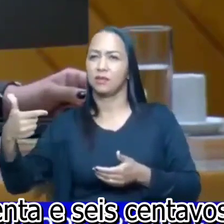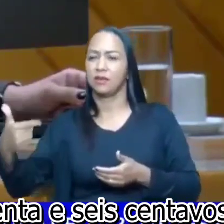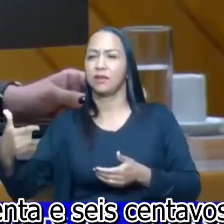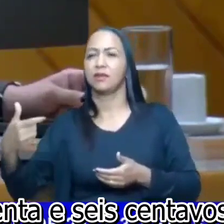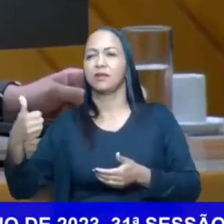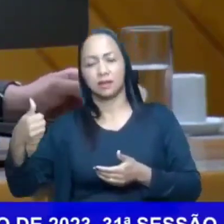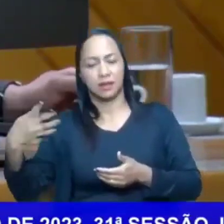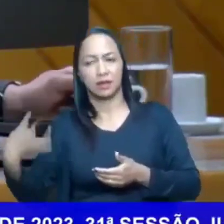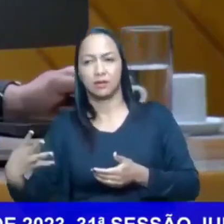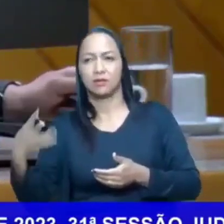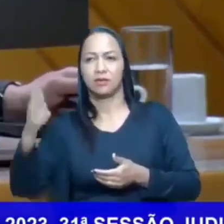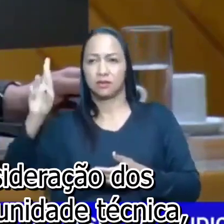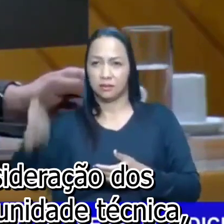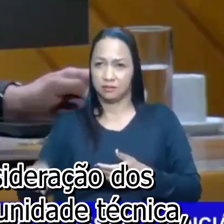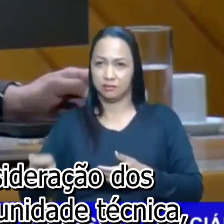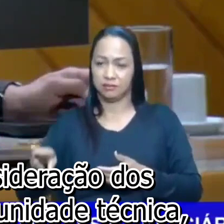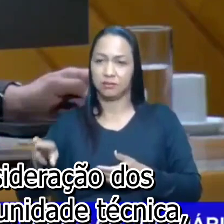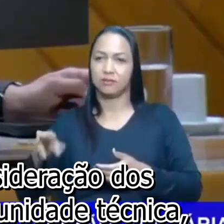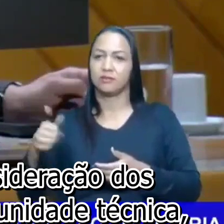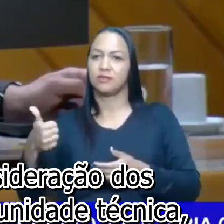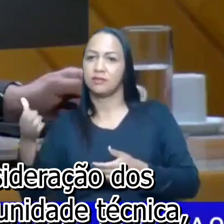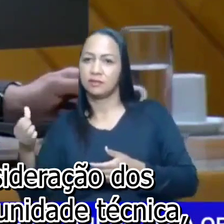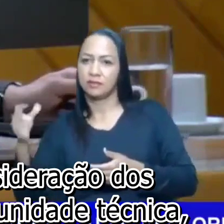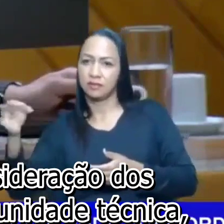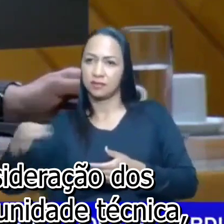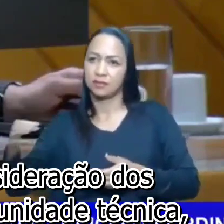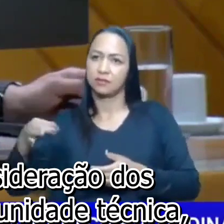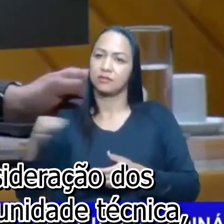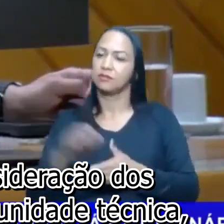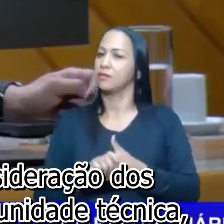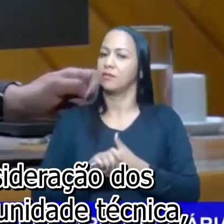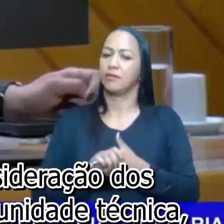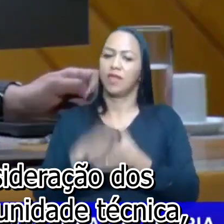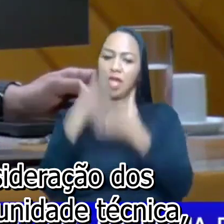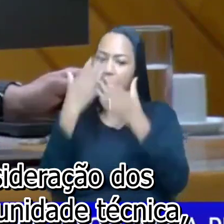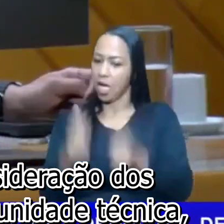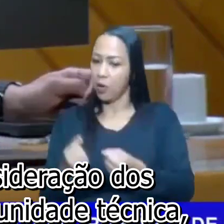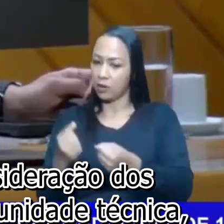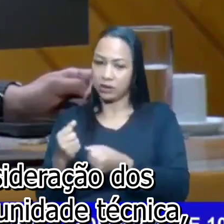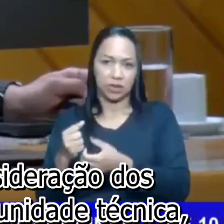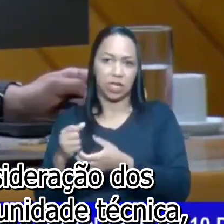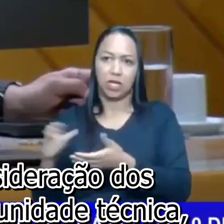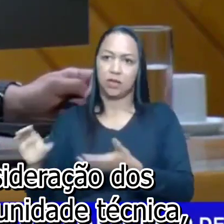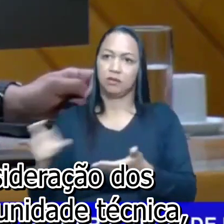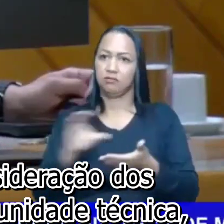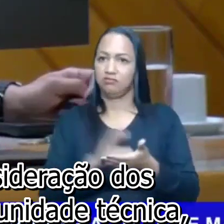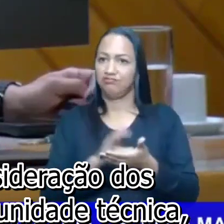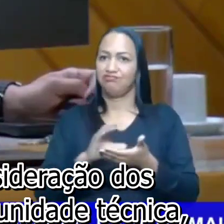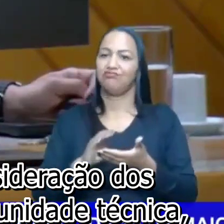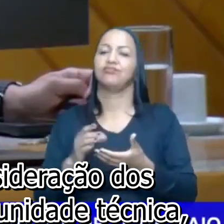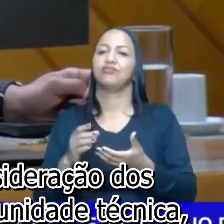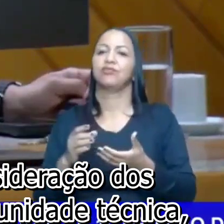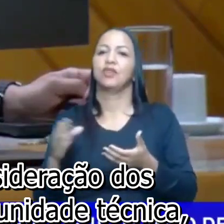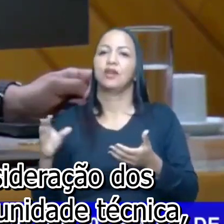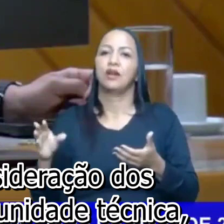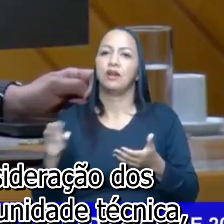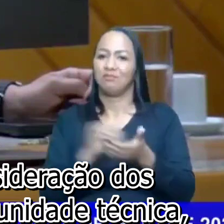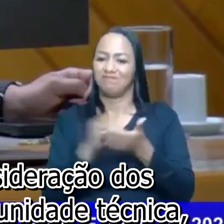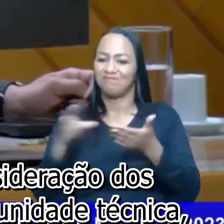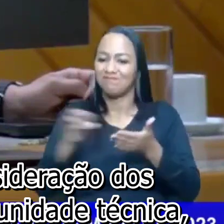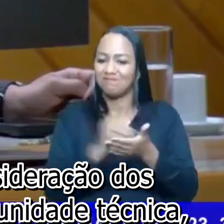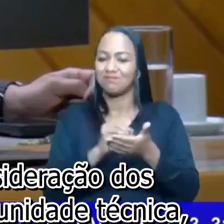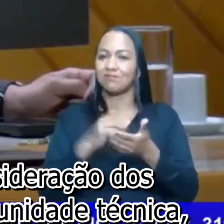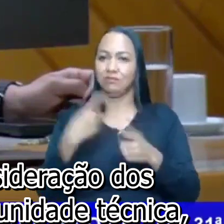49.114,66. O Ministério Público Eleitoral pugnou pela desconsideração dos documentos juntados após o parecer conclusivo da unidade